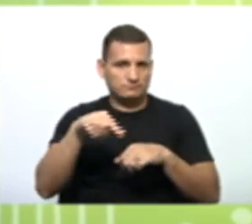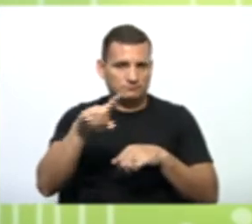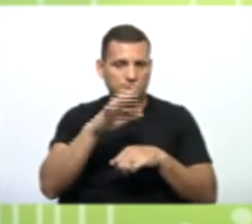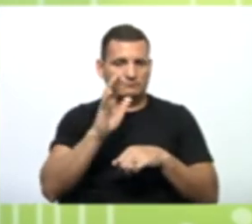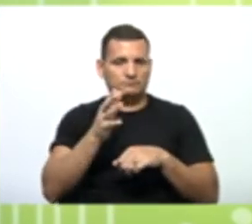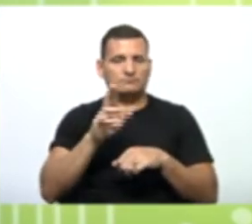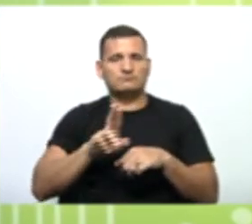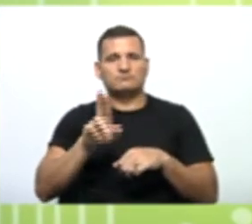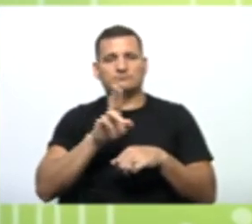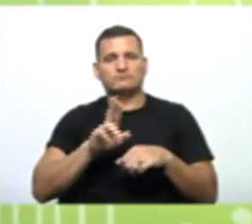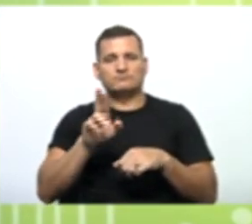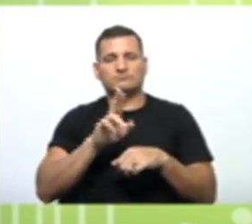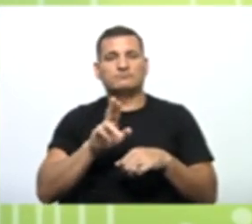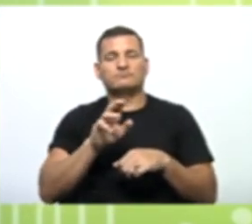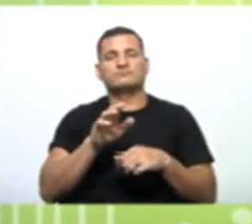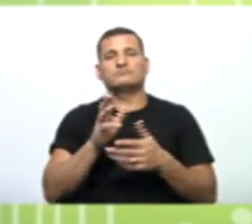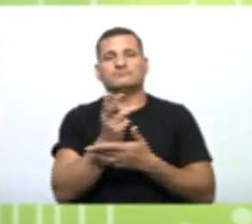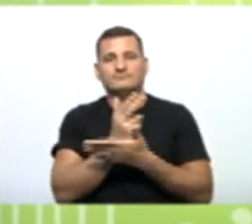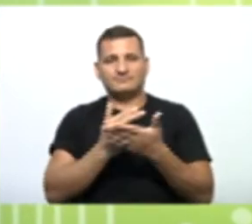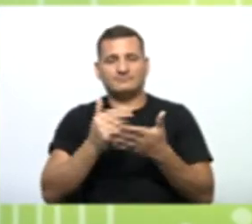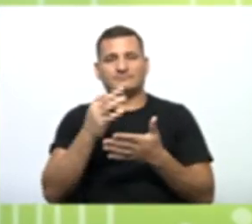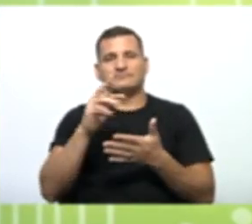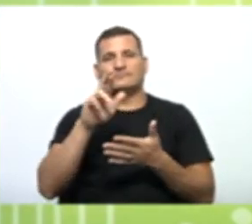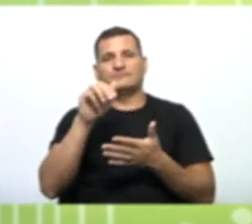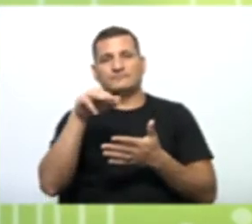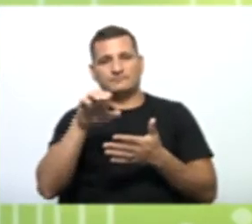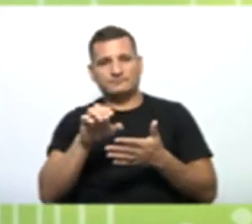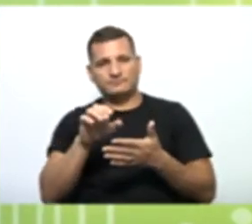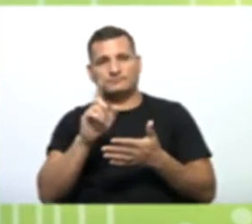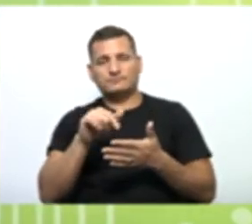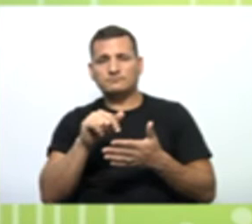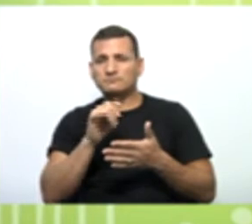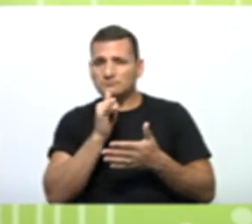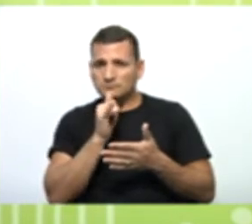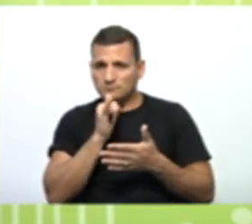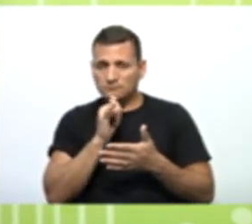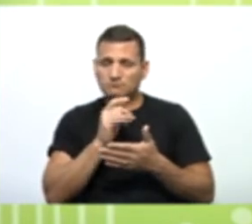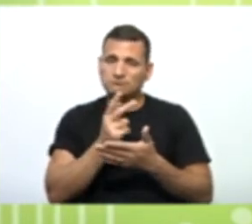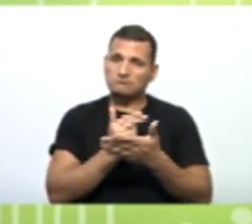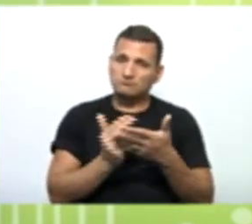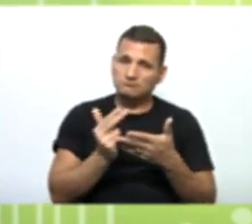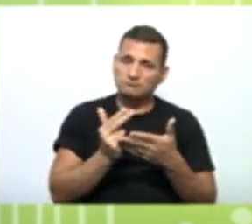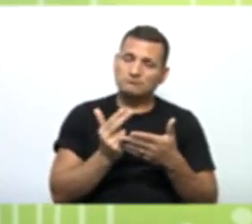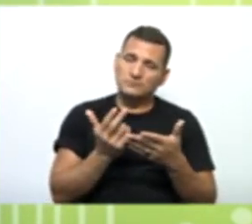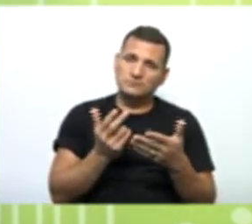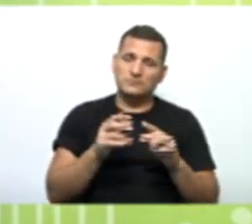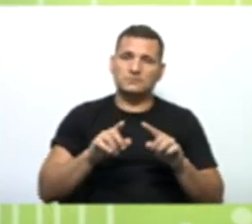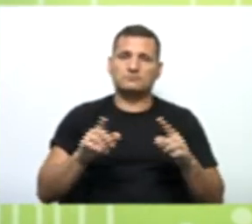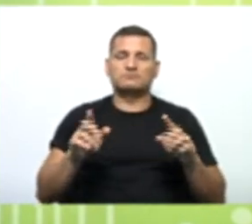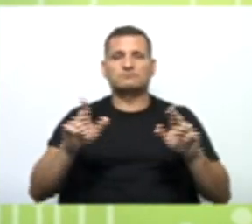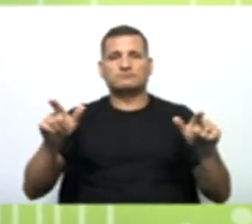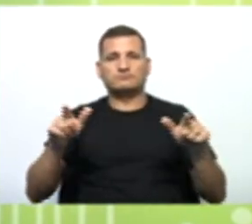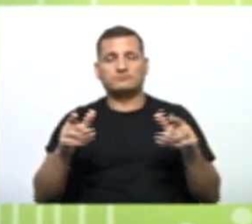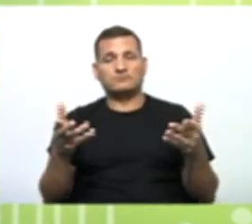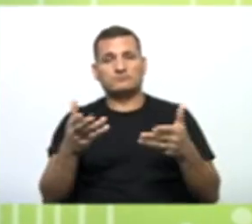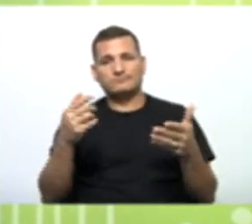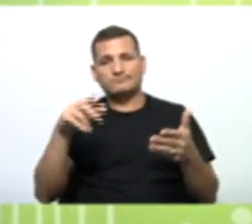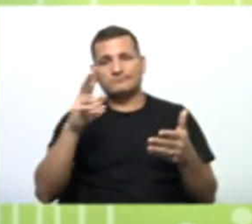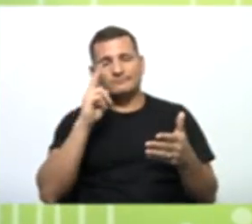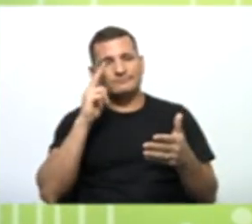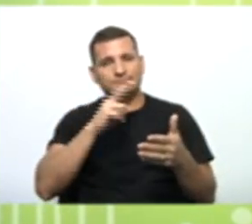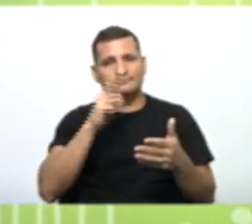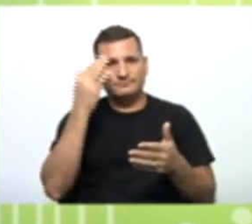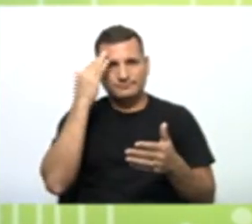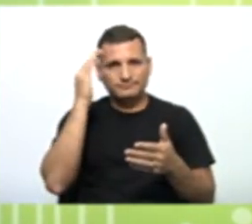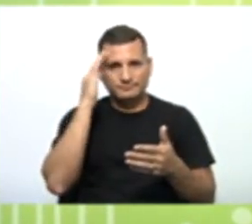de utilizar a tecnologia do Wireframe. É um protótipo? É um protótipo. Mas qual a diferença? Vocês vão entender agora. Você